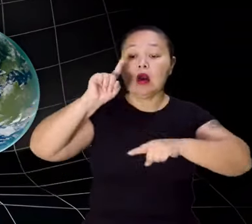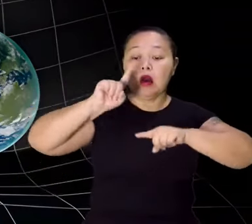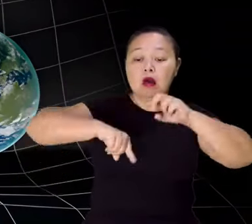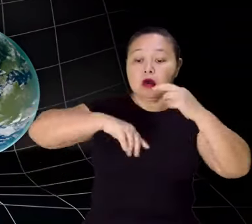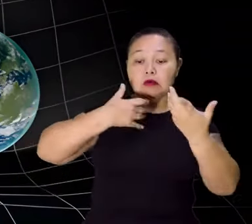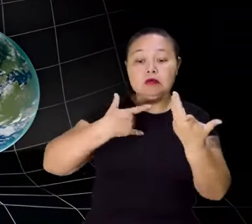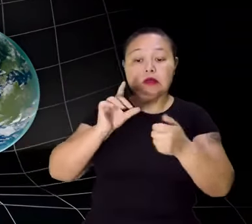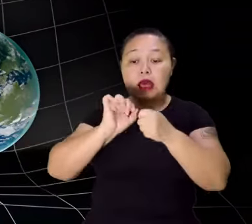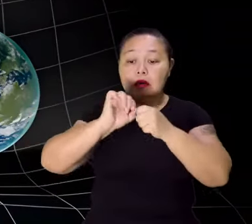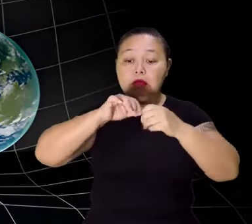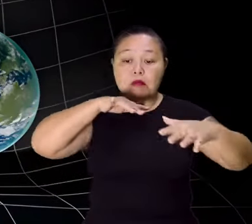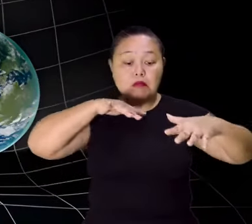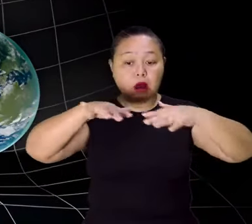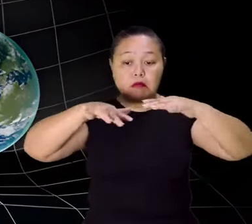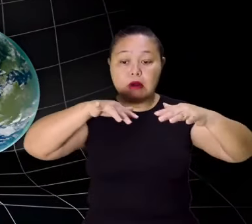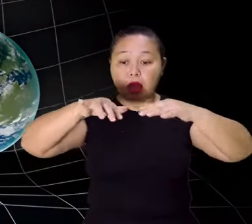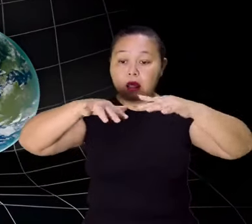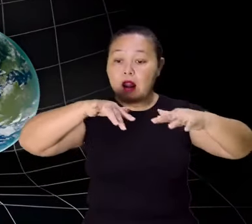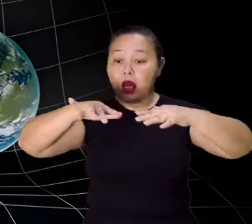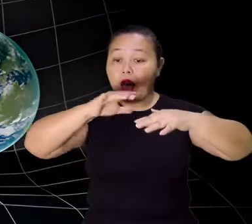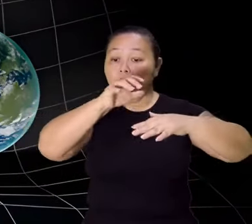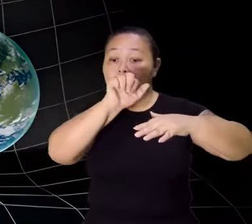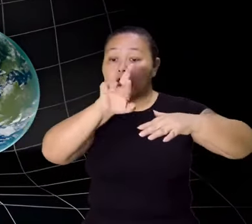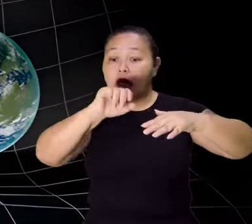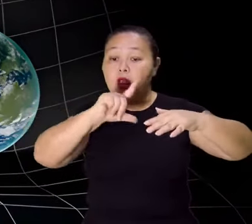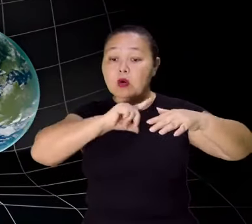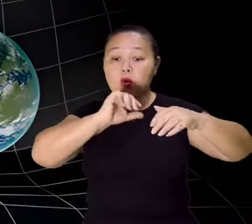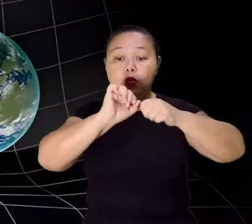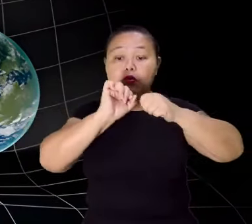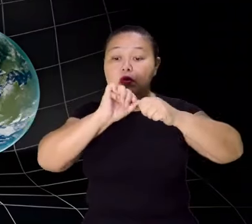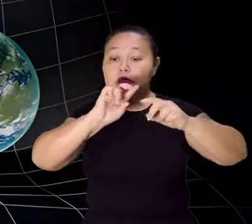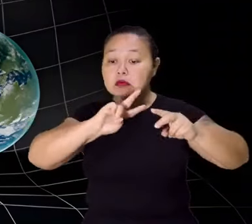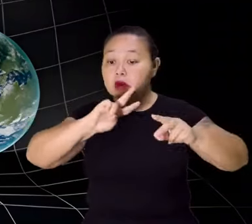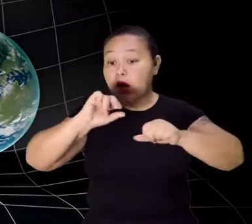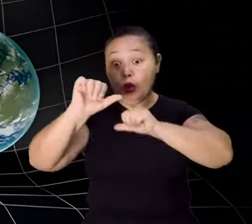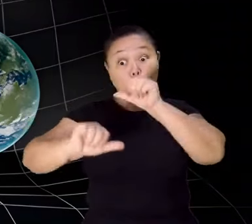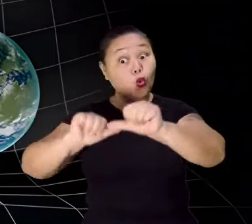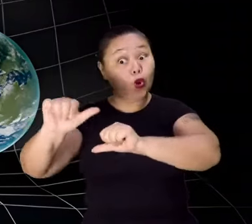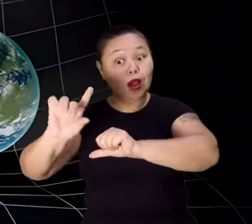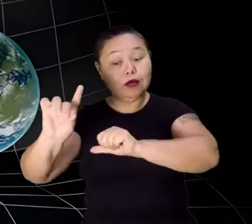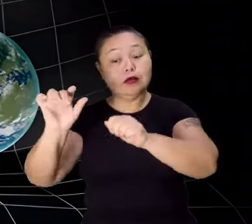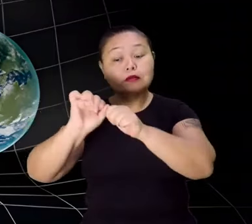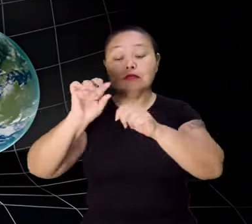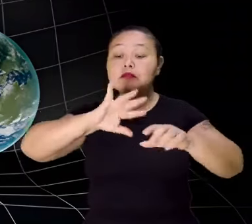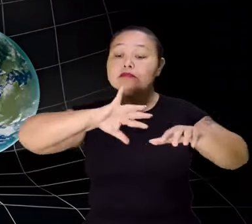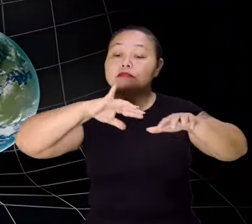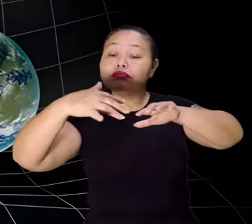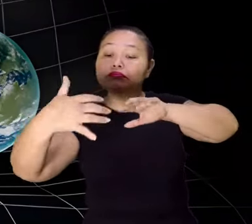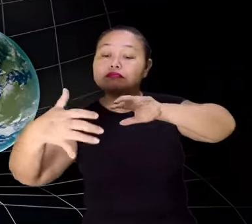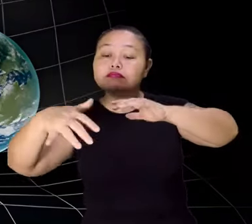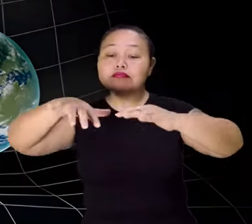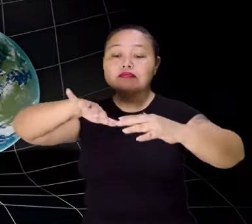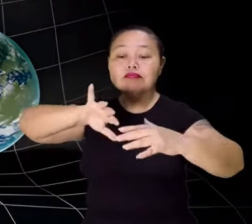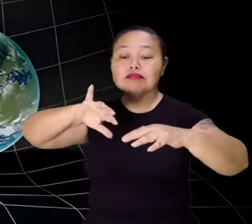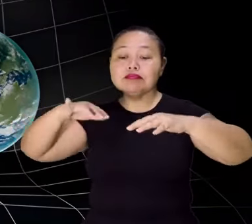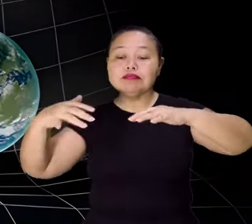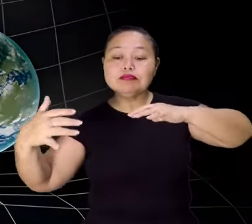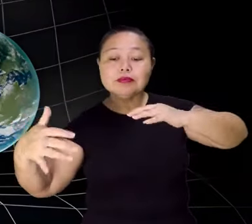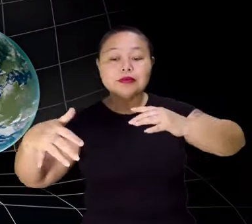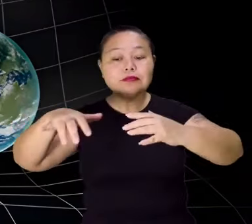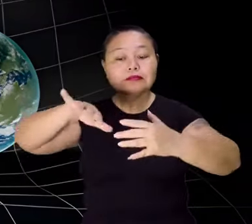movimentando, levando o calor, em vez de trocar calor só com outra partícula, nós chamamos de convecção. Exatamente,